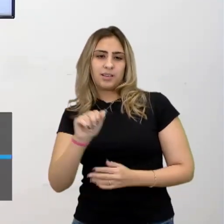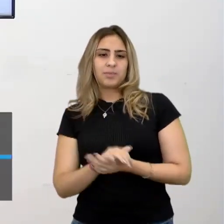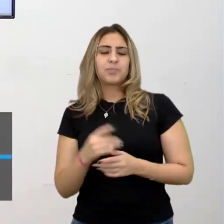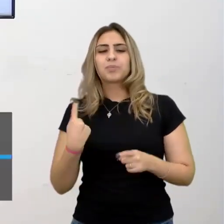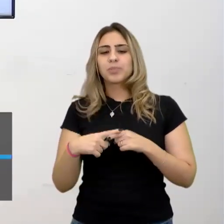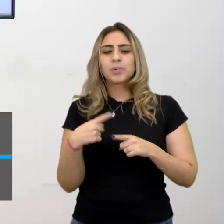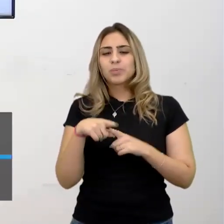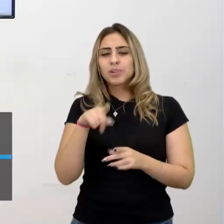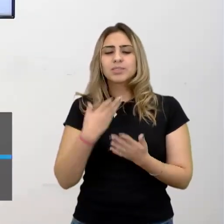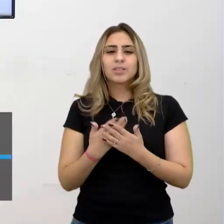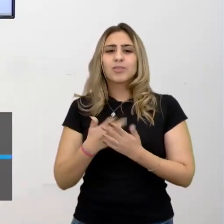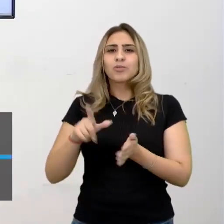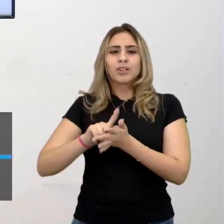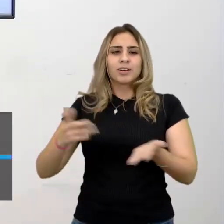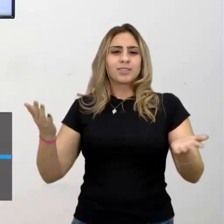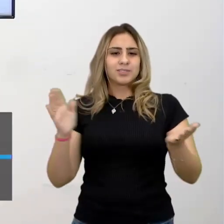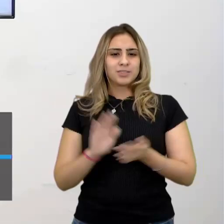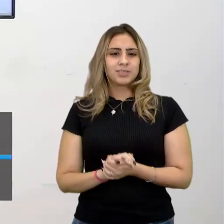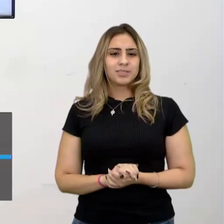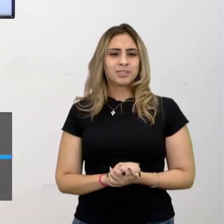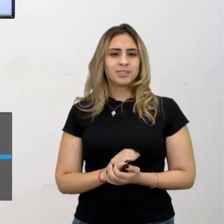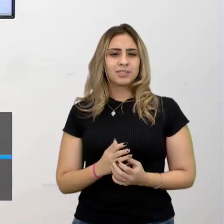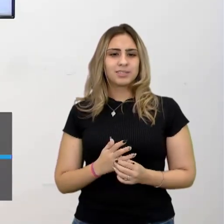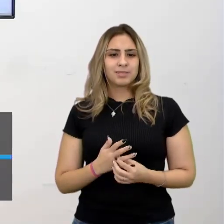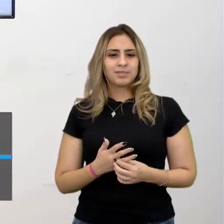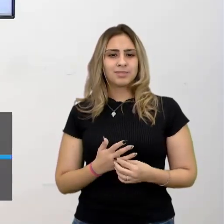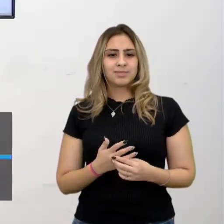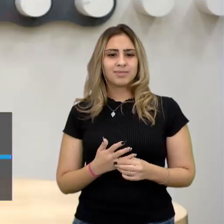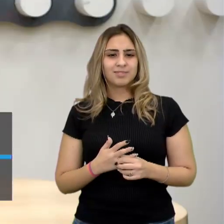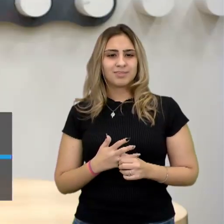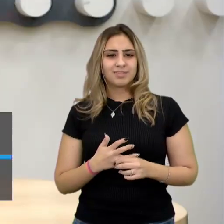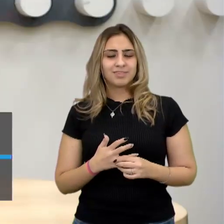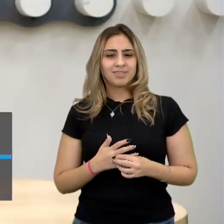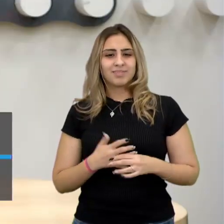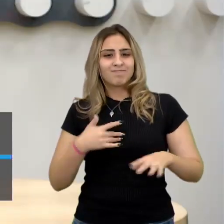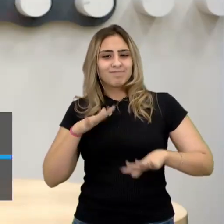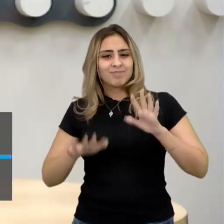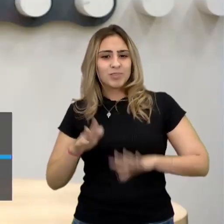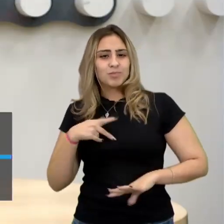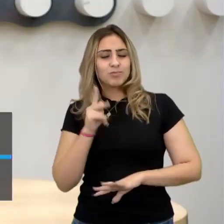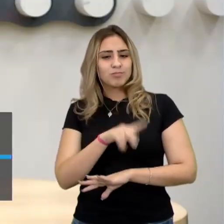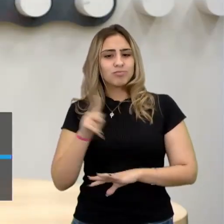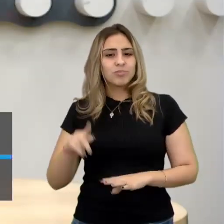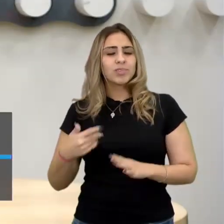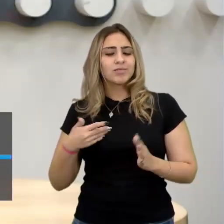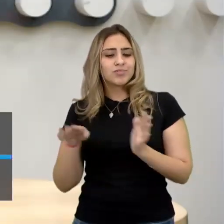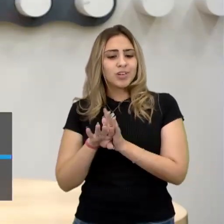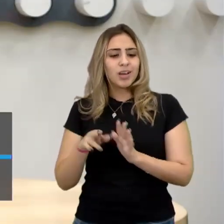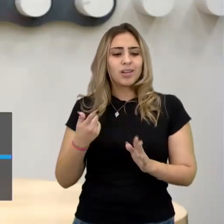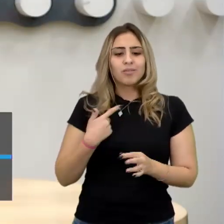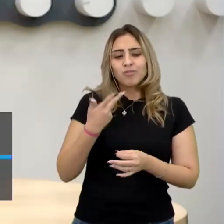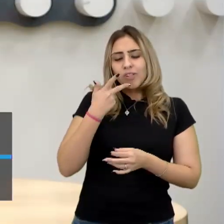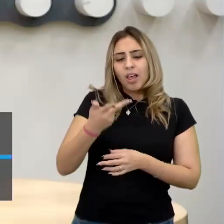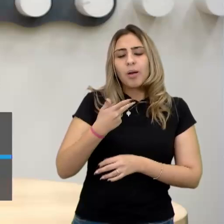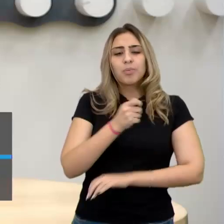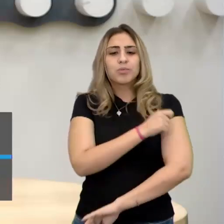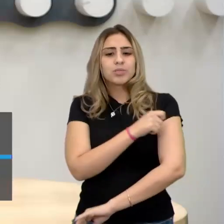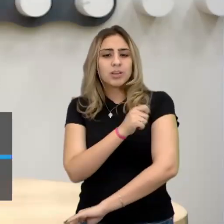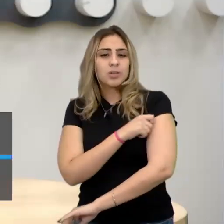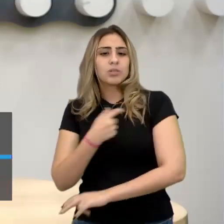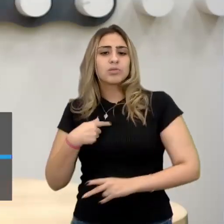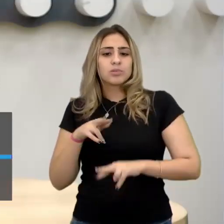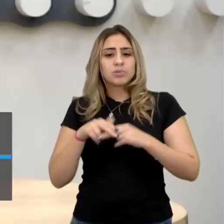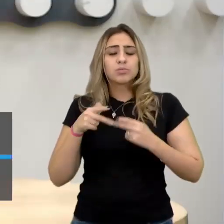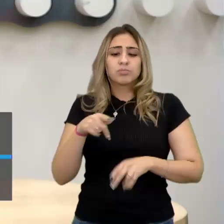que essa aula não foi antes, professora Tayana? Nossa, pois essa aula não foi antes. Mas alguns professores relataram que chegaram a comentar com os alunos e isso